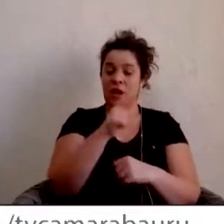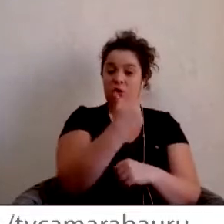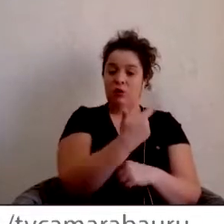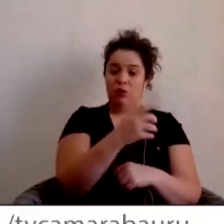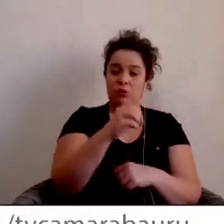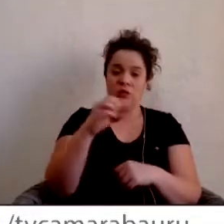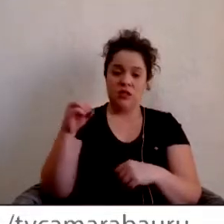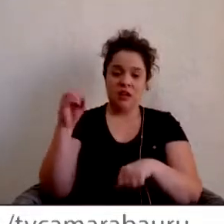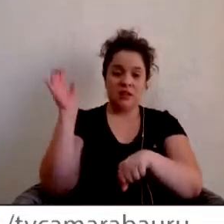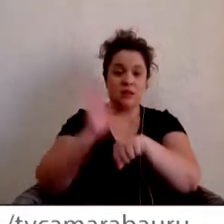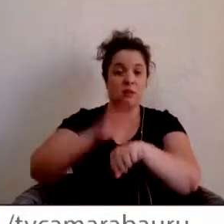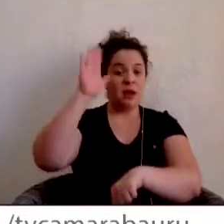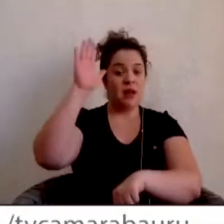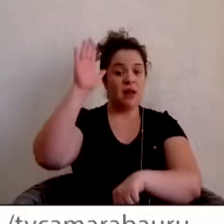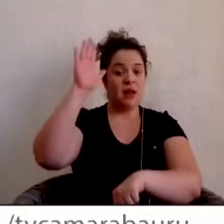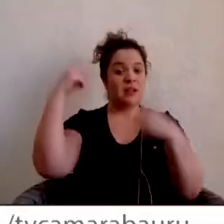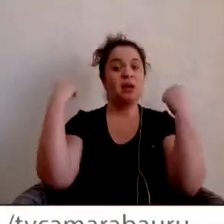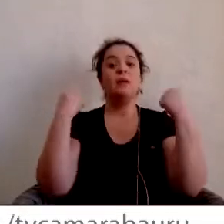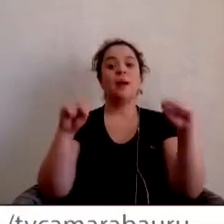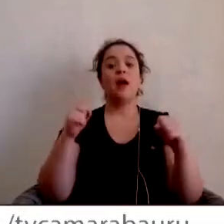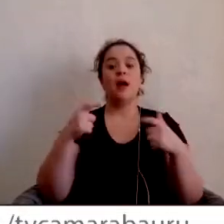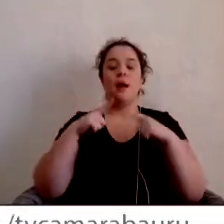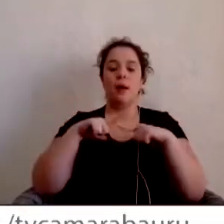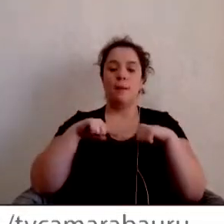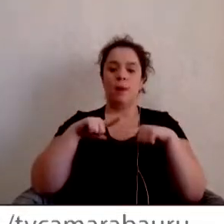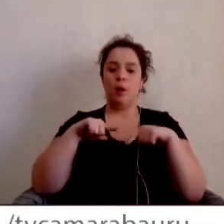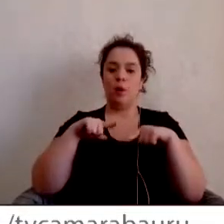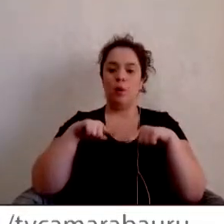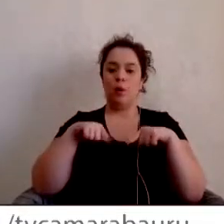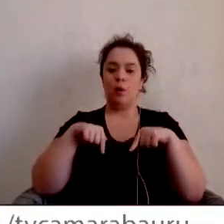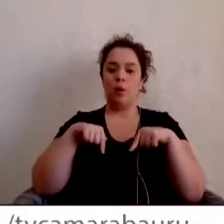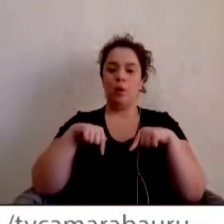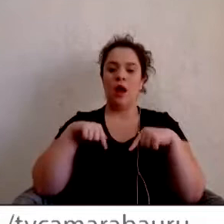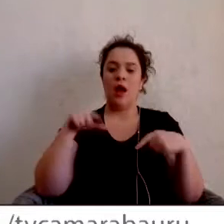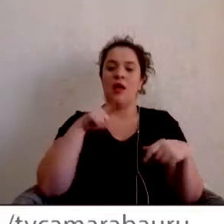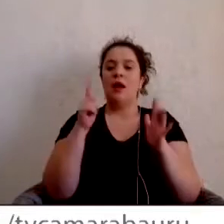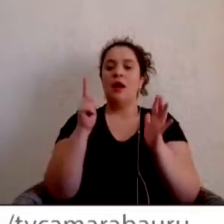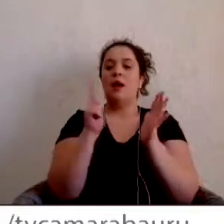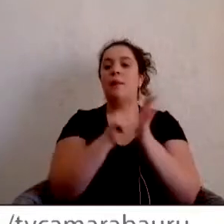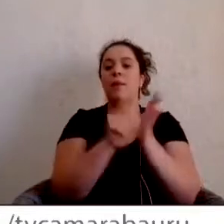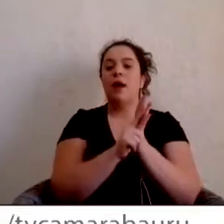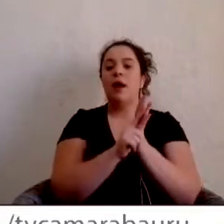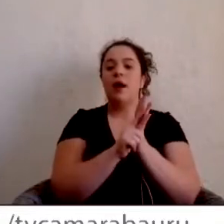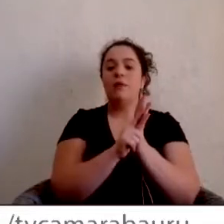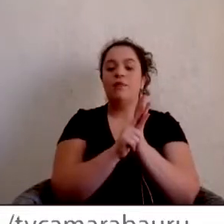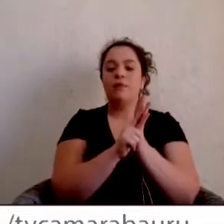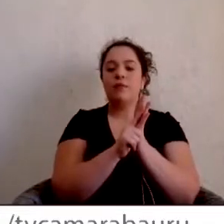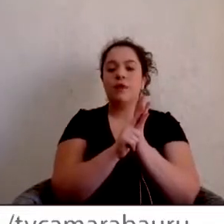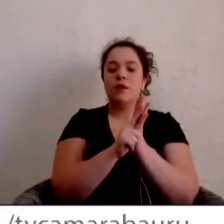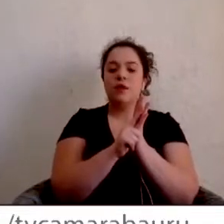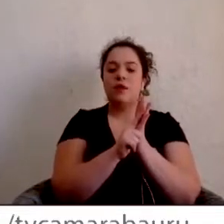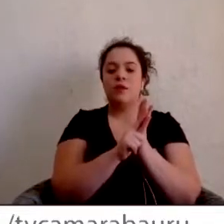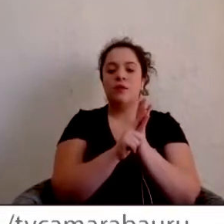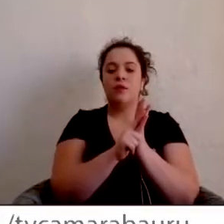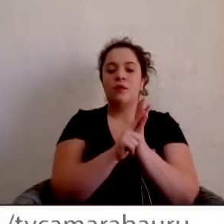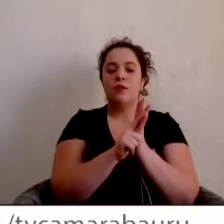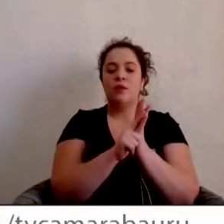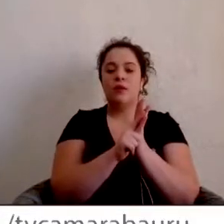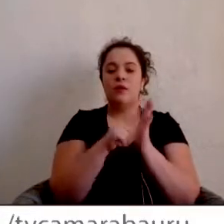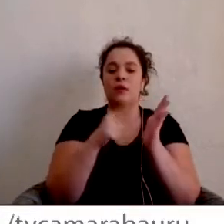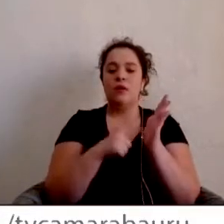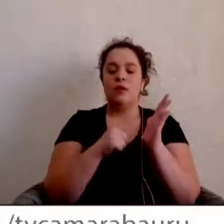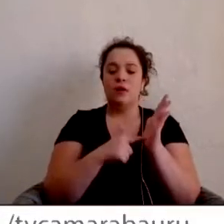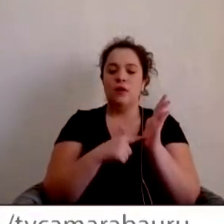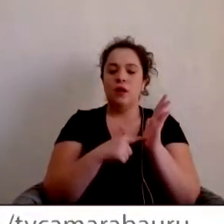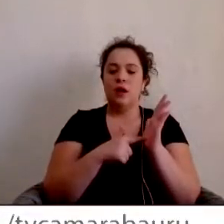um protocolo sanitário do Governo do Estado de São Paulo e 2 protocolos que foram desenvolvidos. Pelas academias